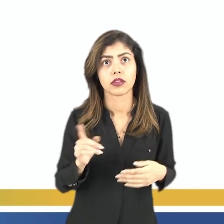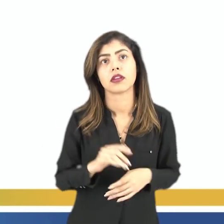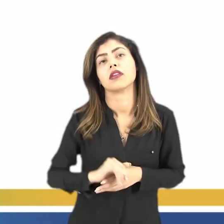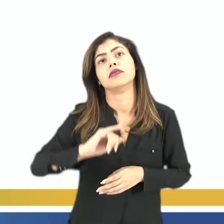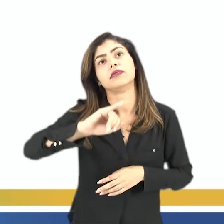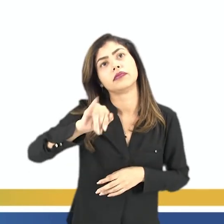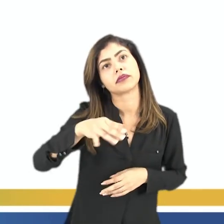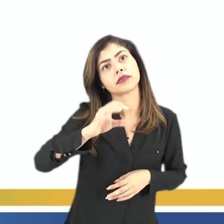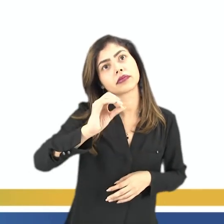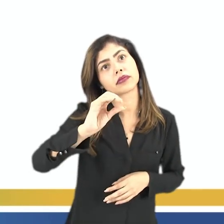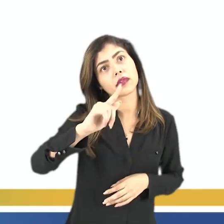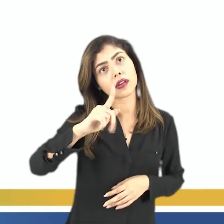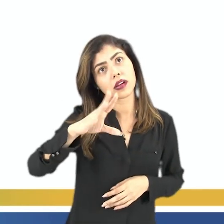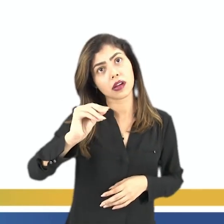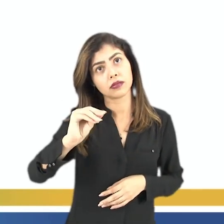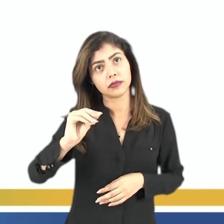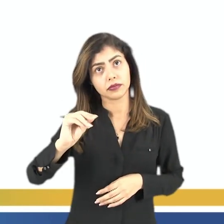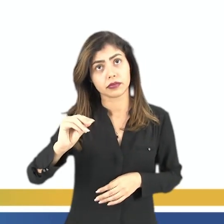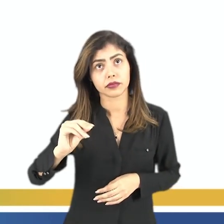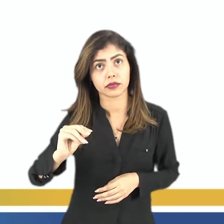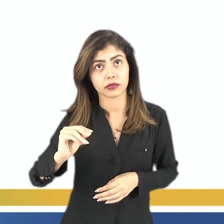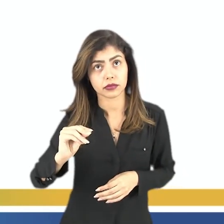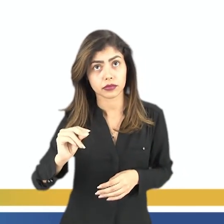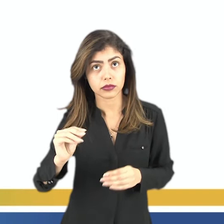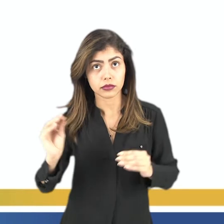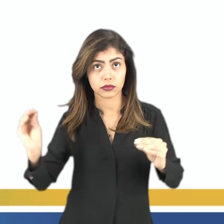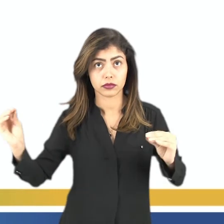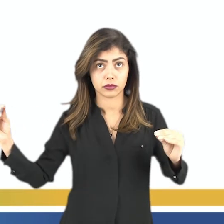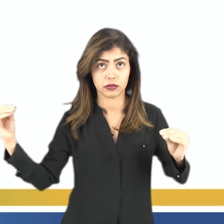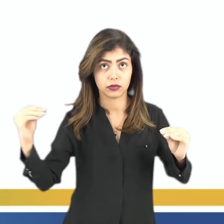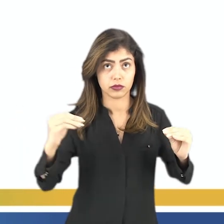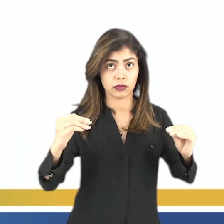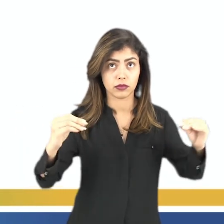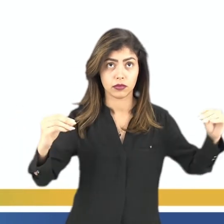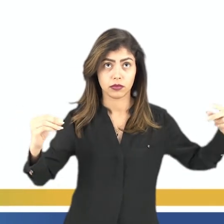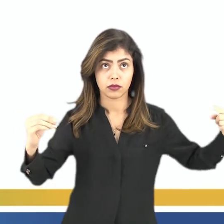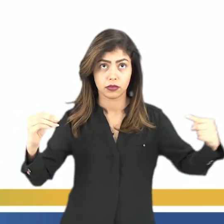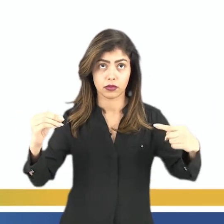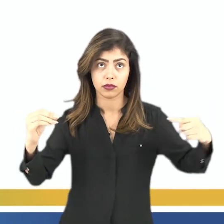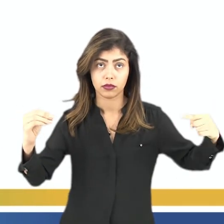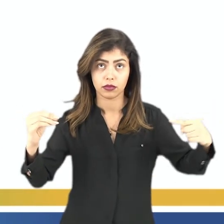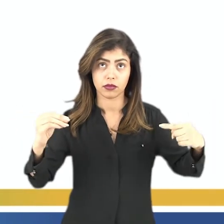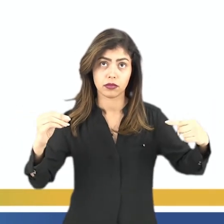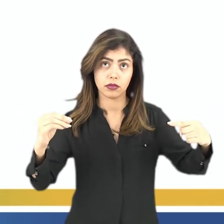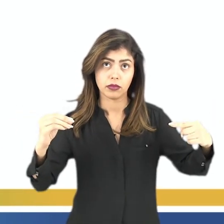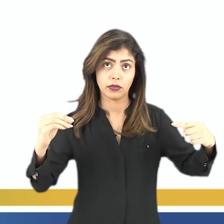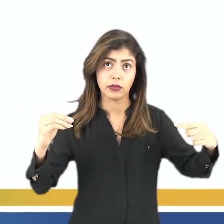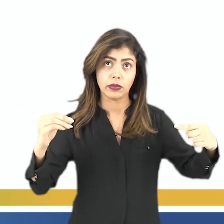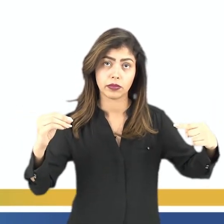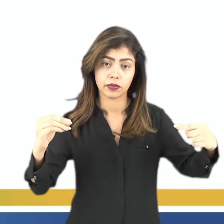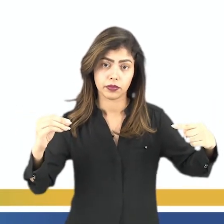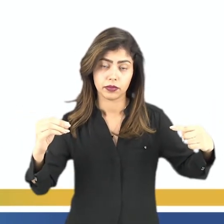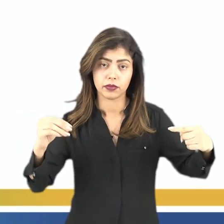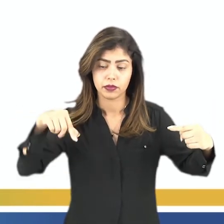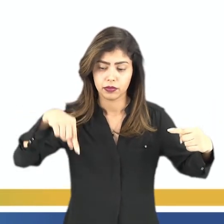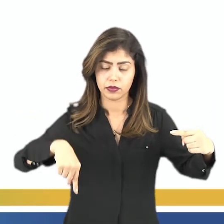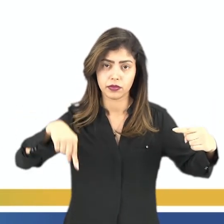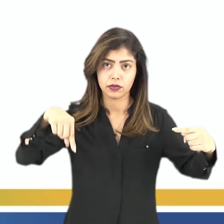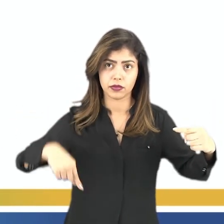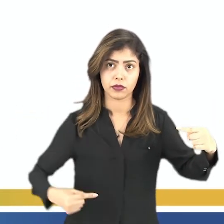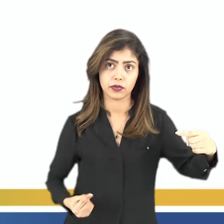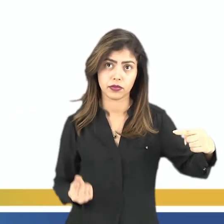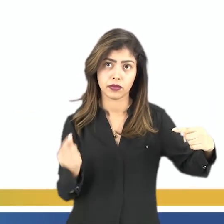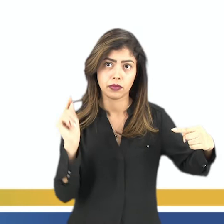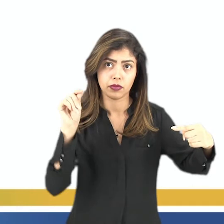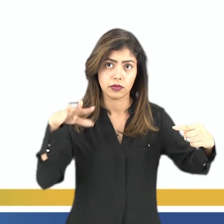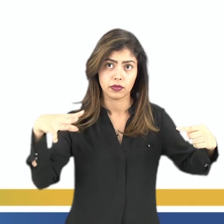João. O lado positivo está ligado diretamente na parte lateral da lâmpada e o lado negativo é ligado no meio, exatamente como a